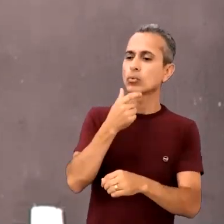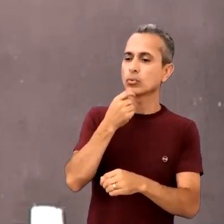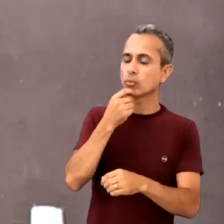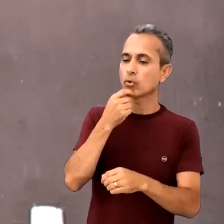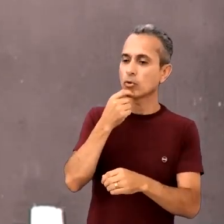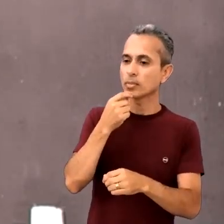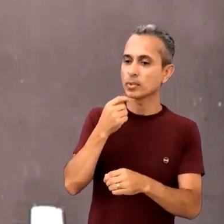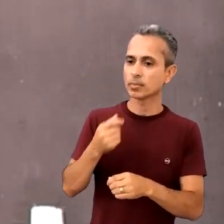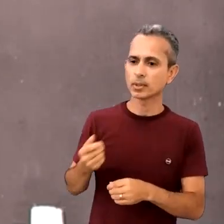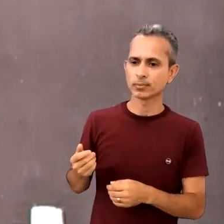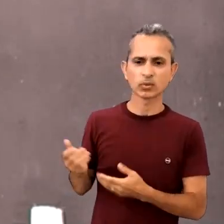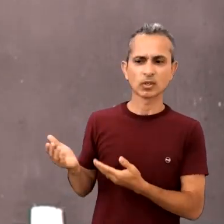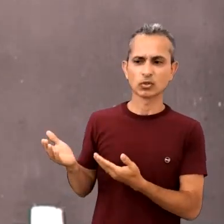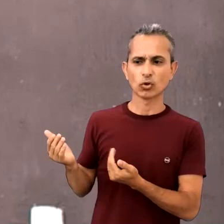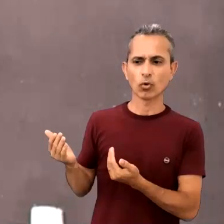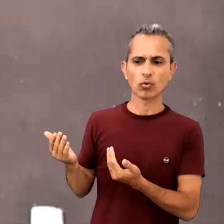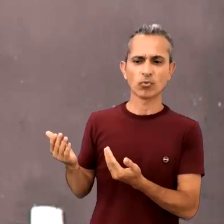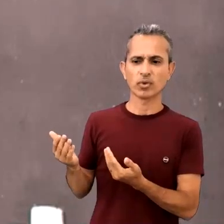fosse pobre.